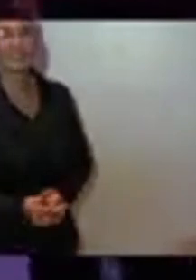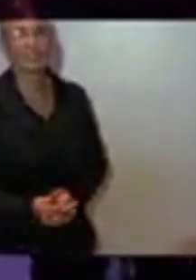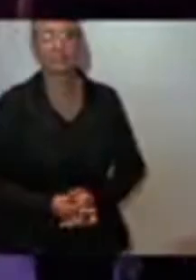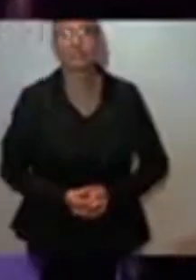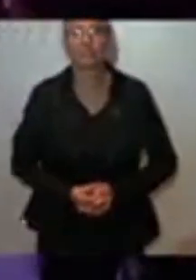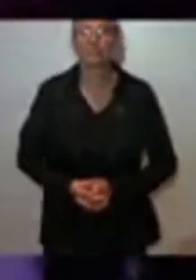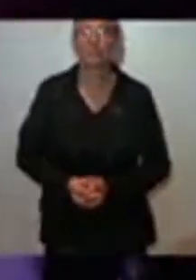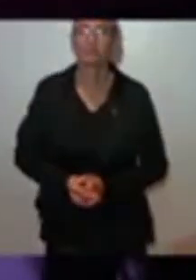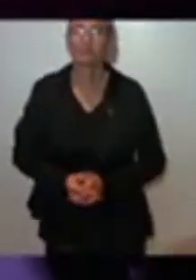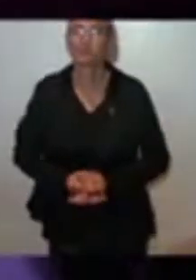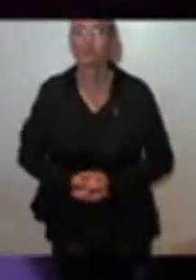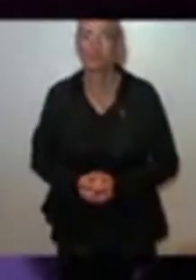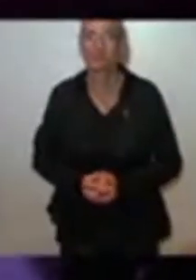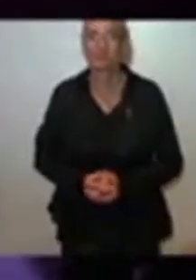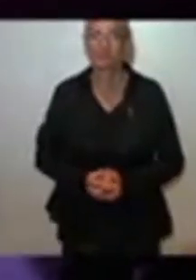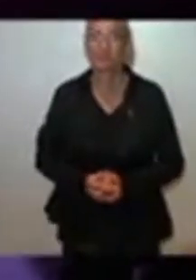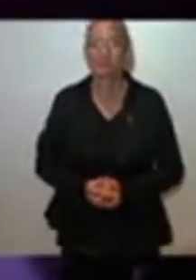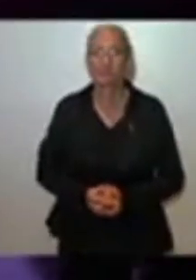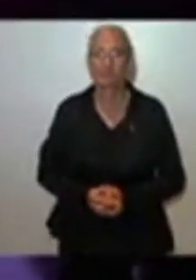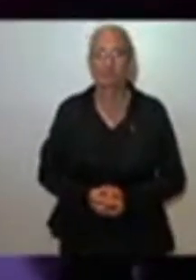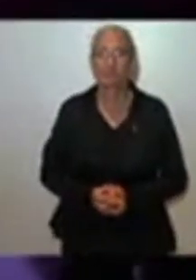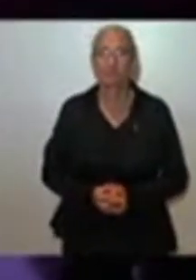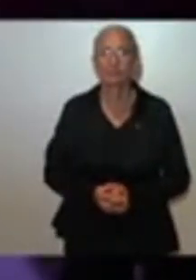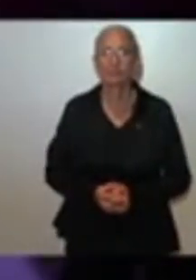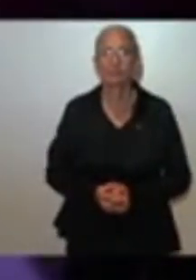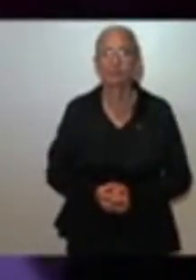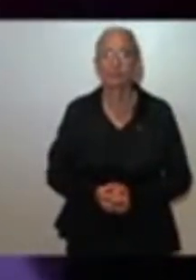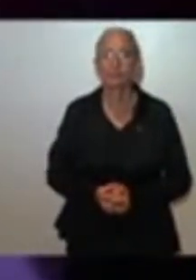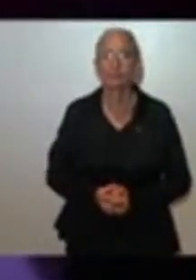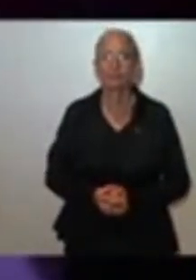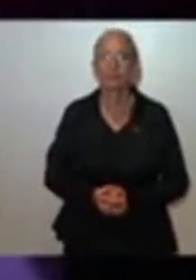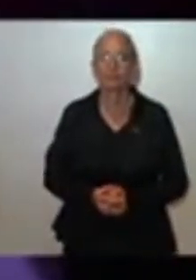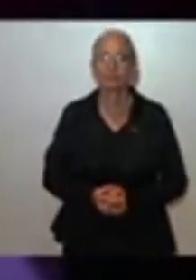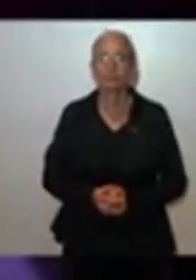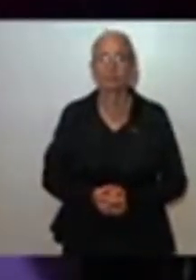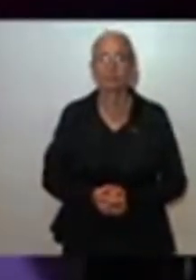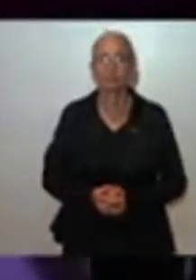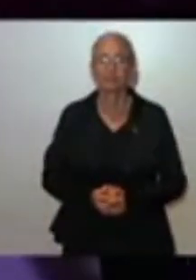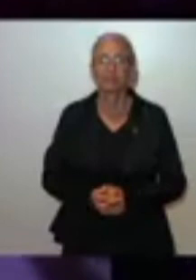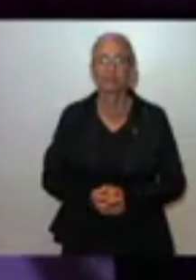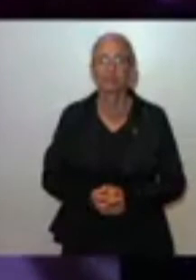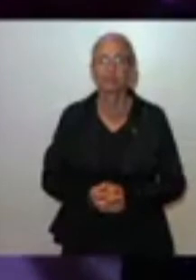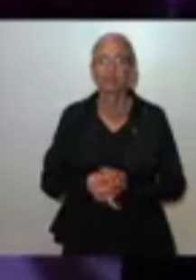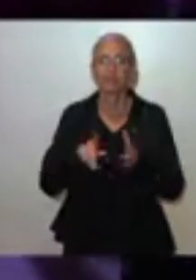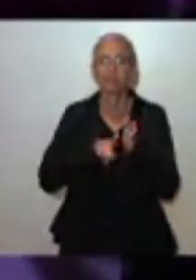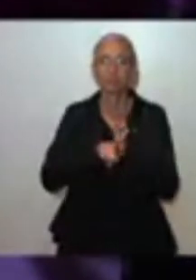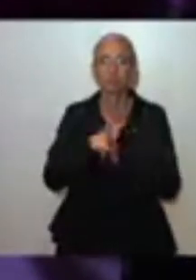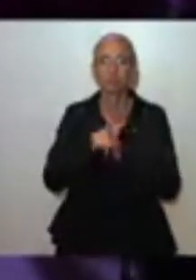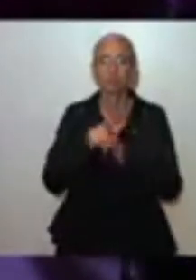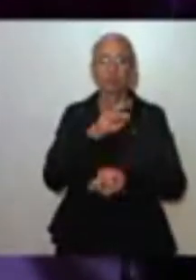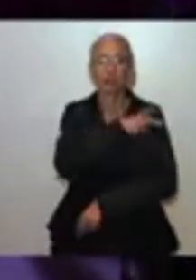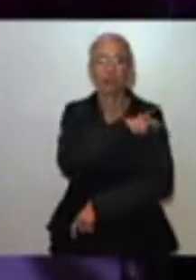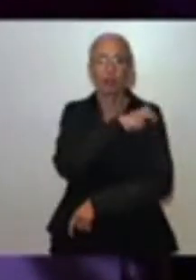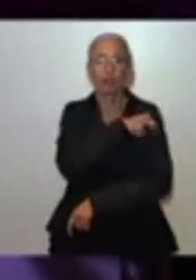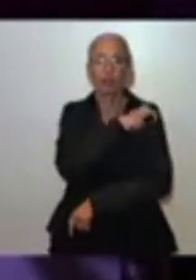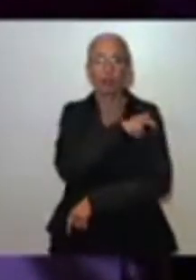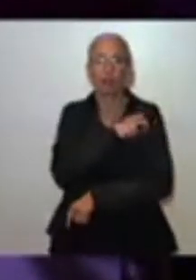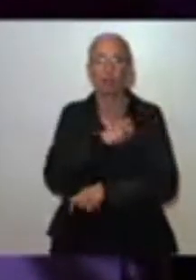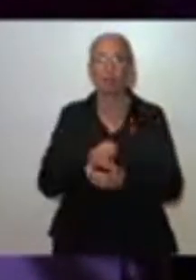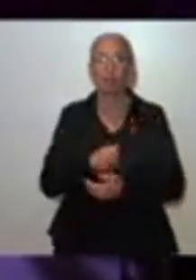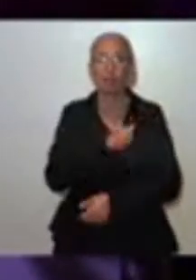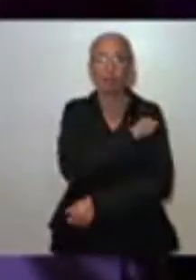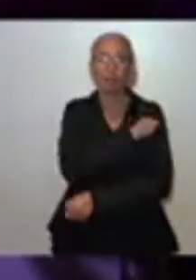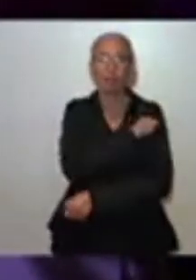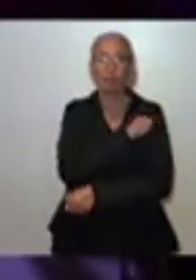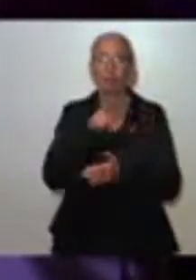147 Maria Eduarda com perguntas mais da escola cívico-militar de Arraial do Cabo